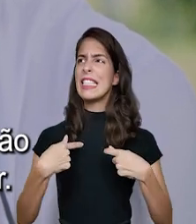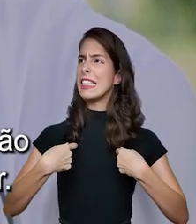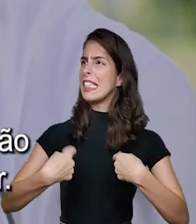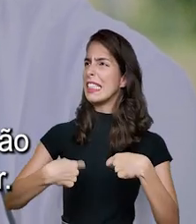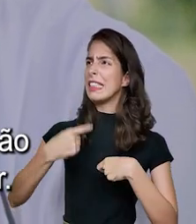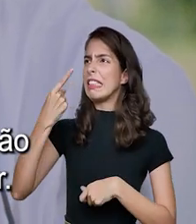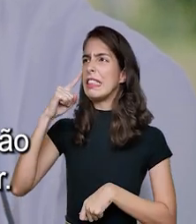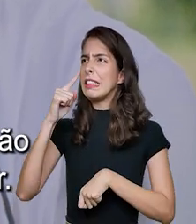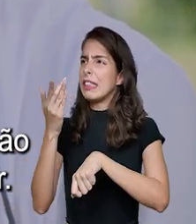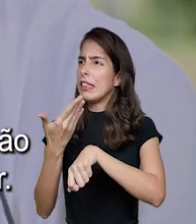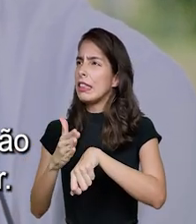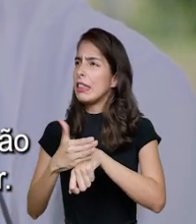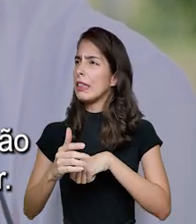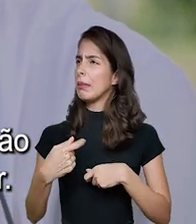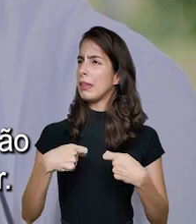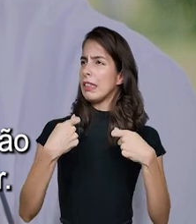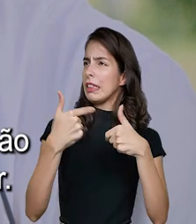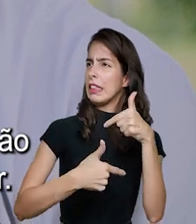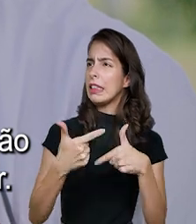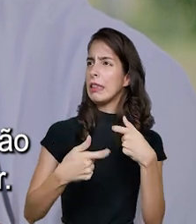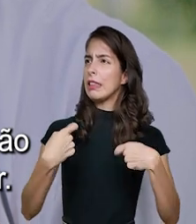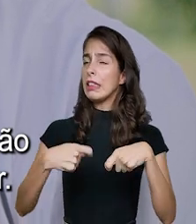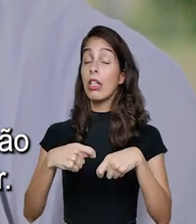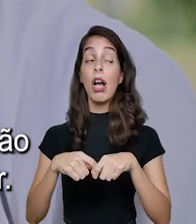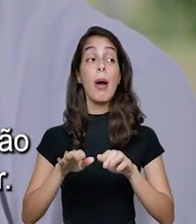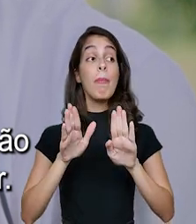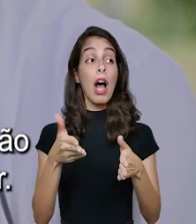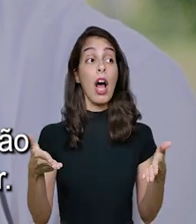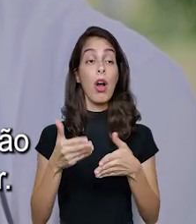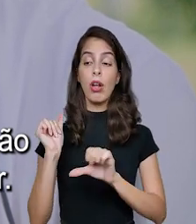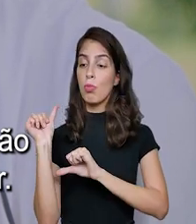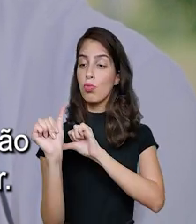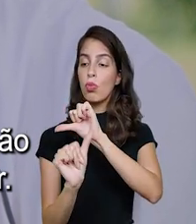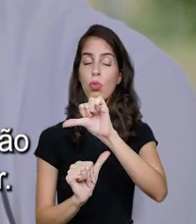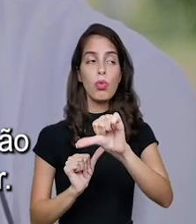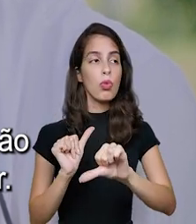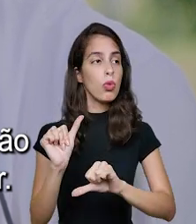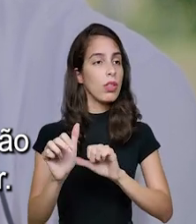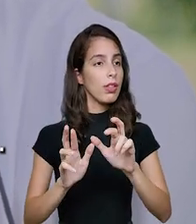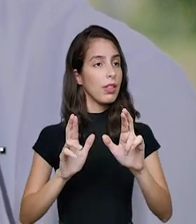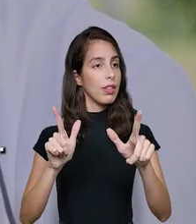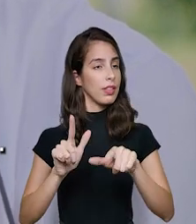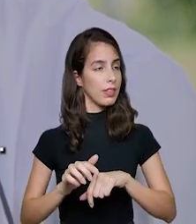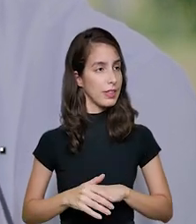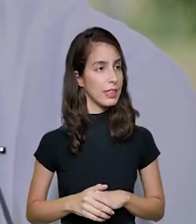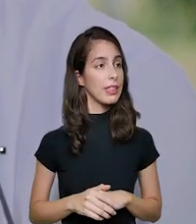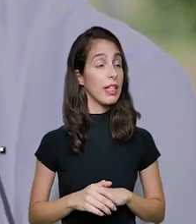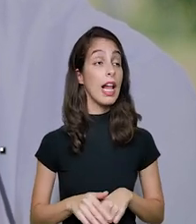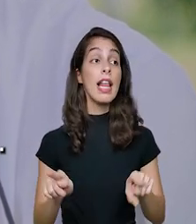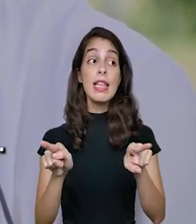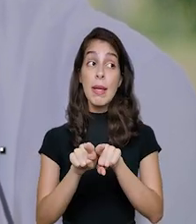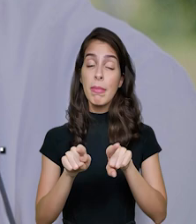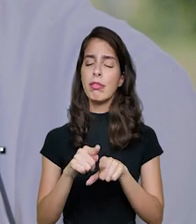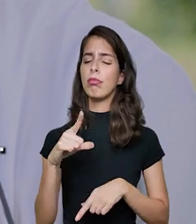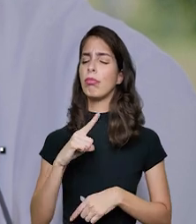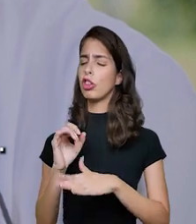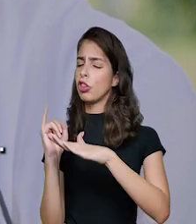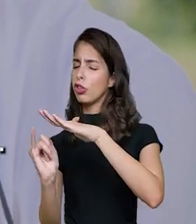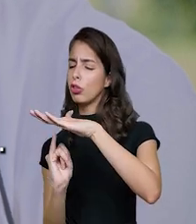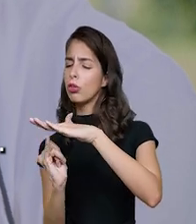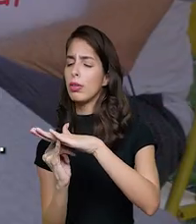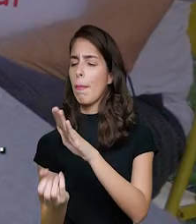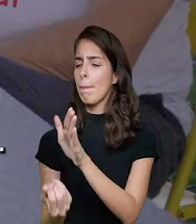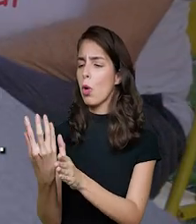gente há pouco tempo atrás não tinha segundo que a gente precisa nos mar né o mundo produtivo As instituições as